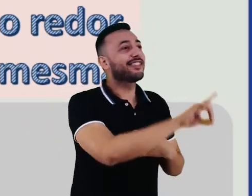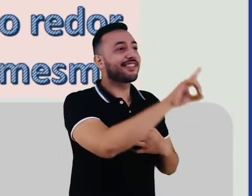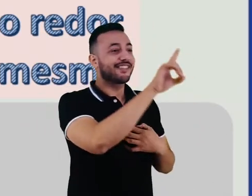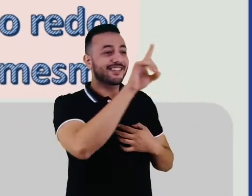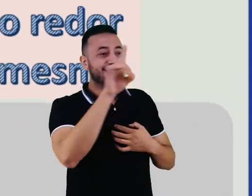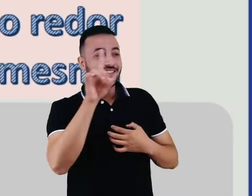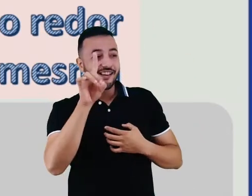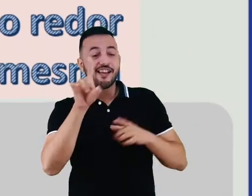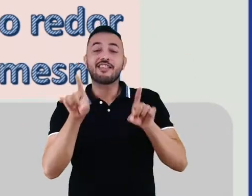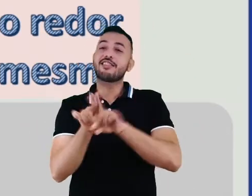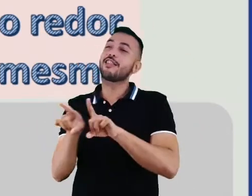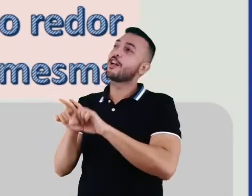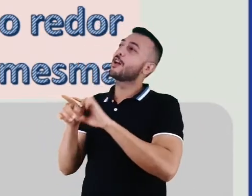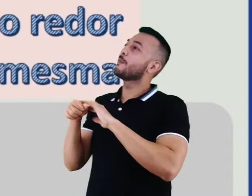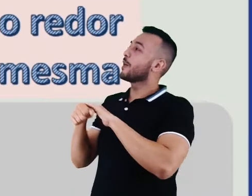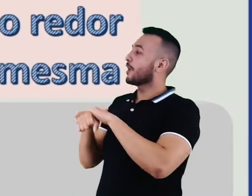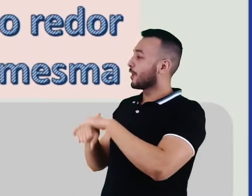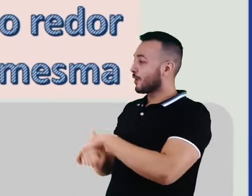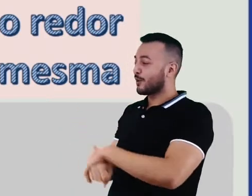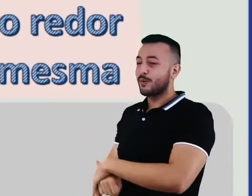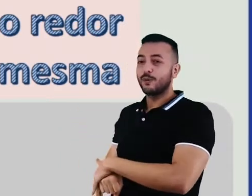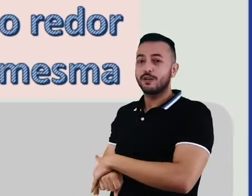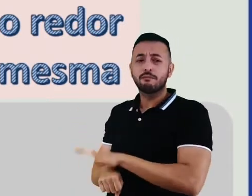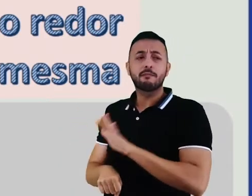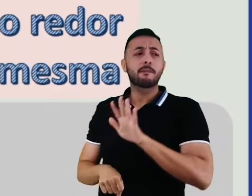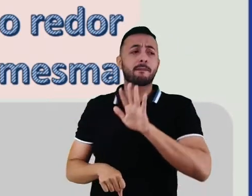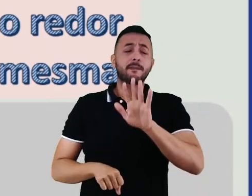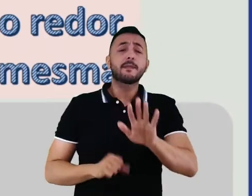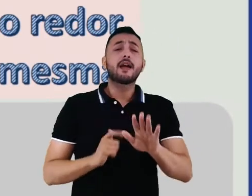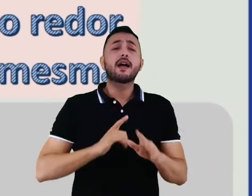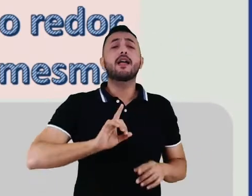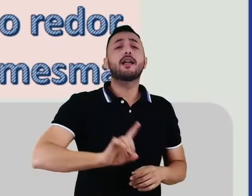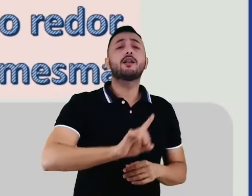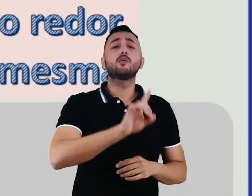à noite. E o dia, ele tem